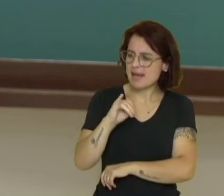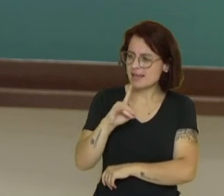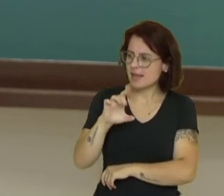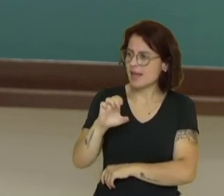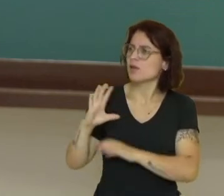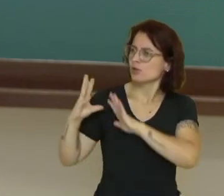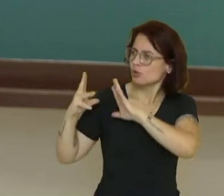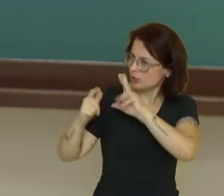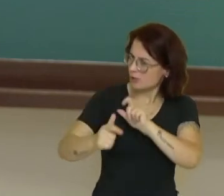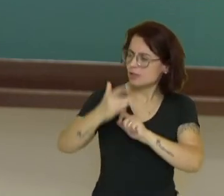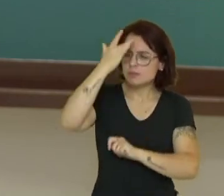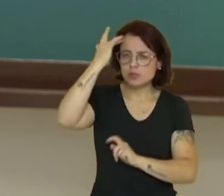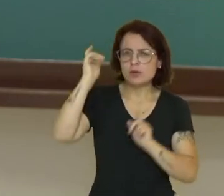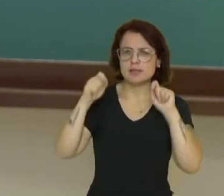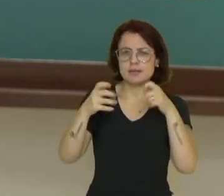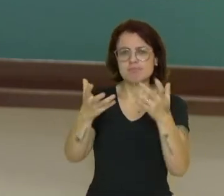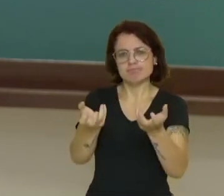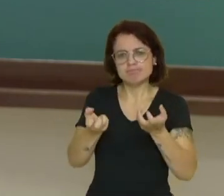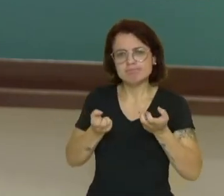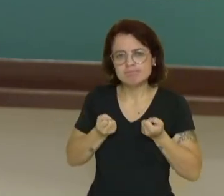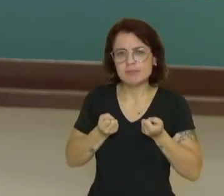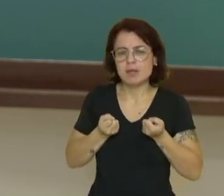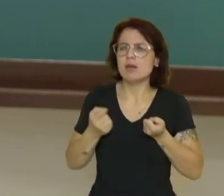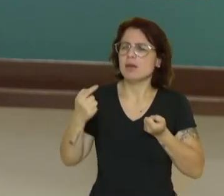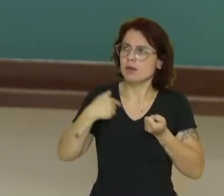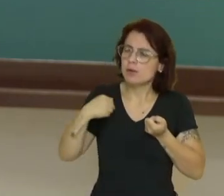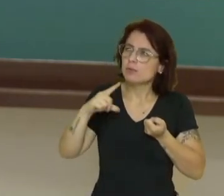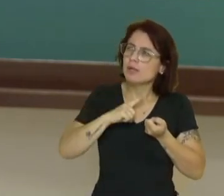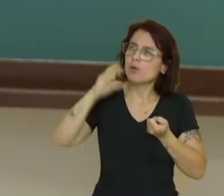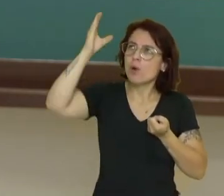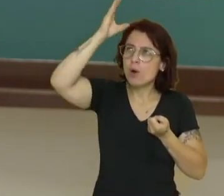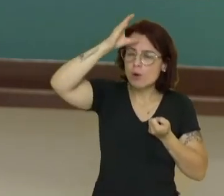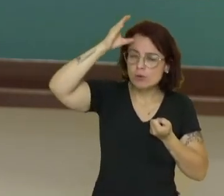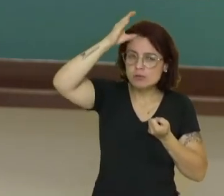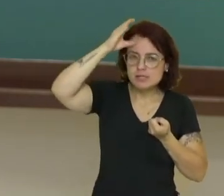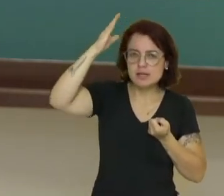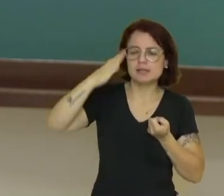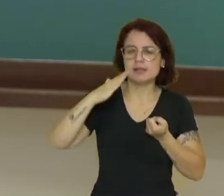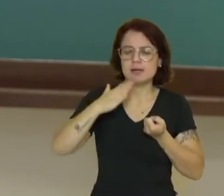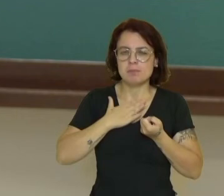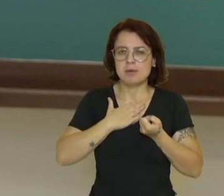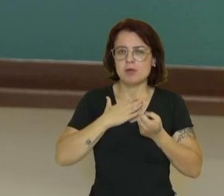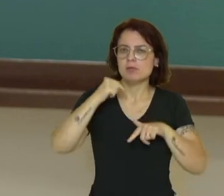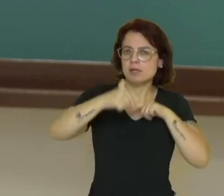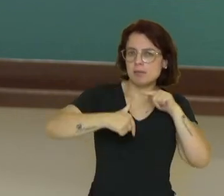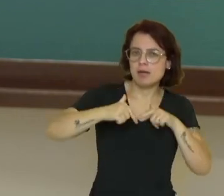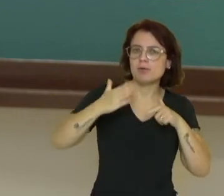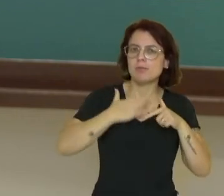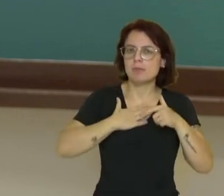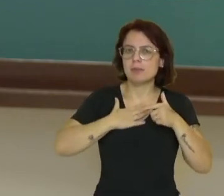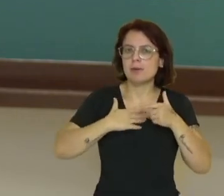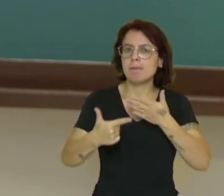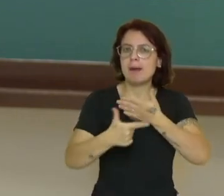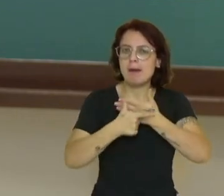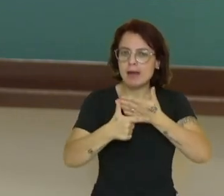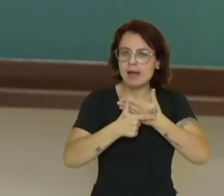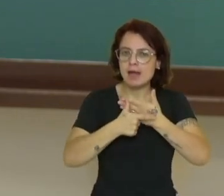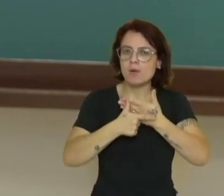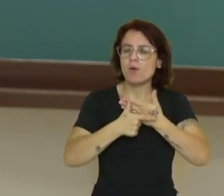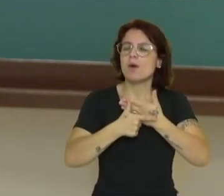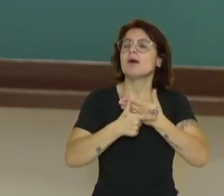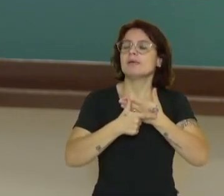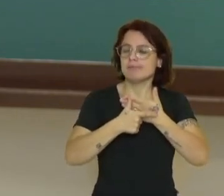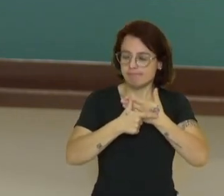todos podem receber, né? E eu recebendo, eu entendendo o meu papel, né, na sociedade como